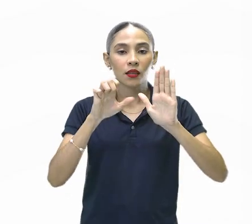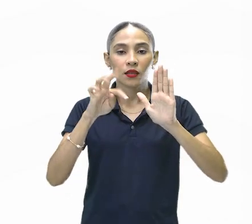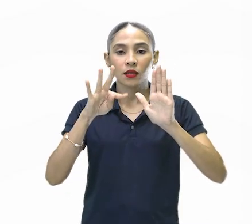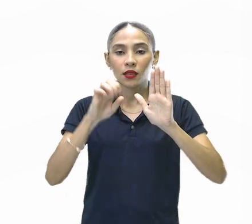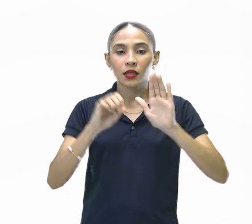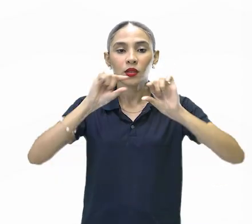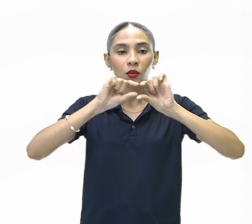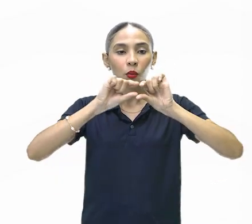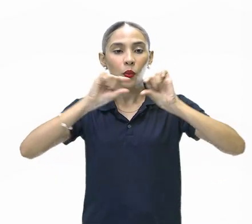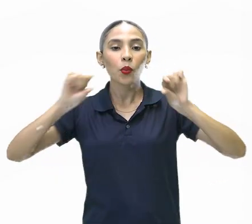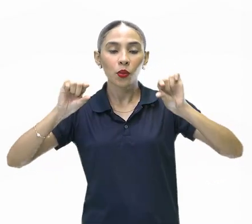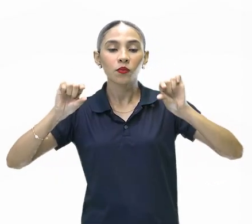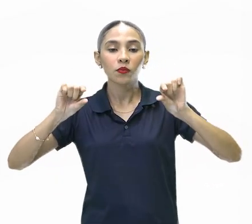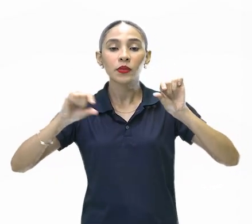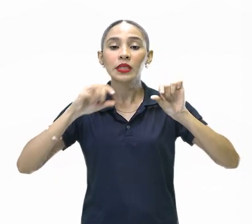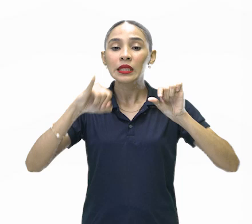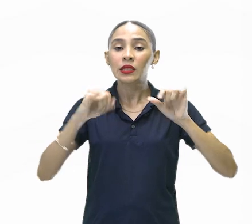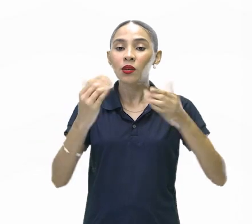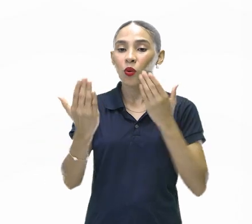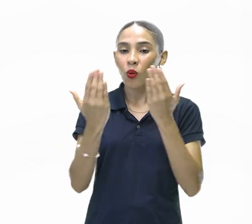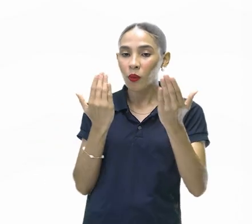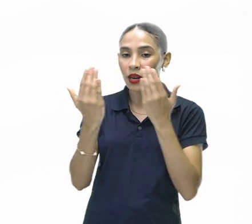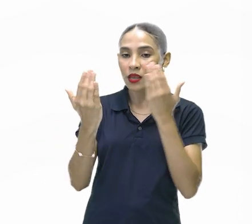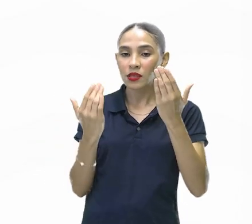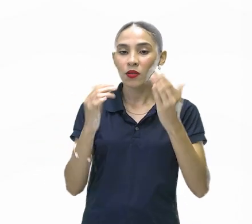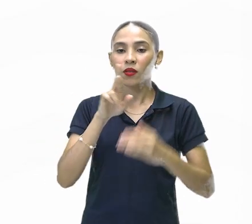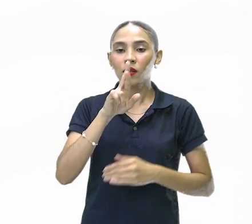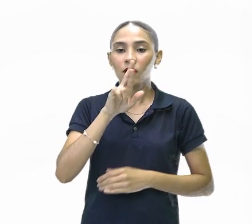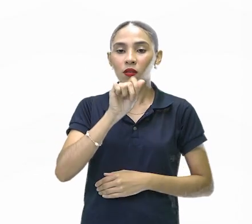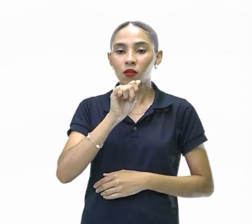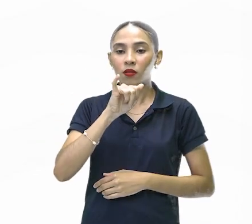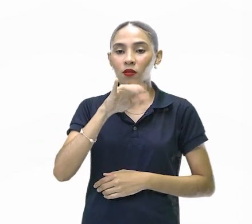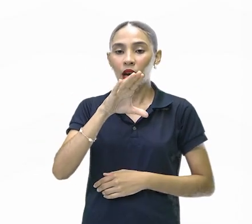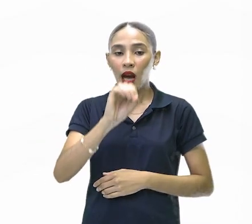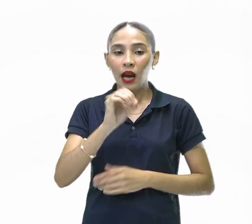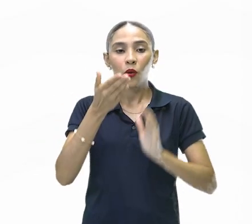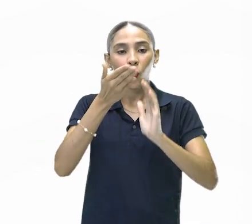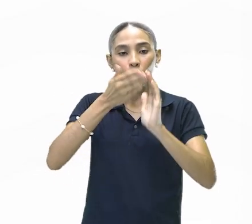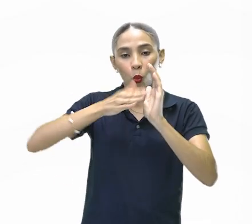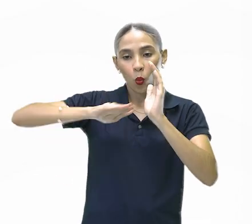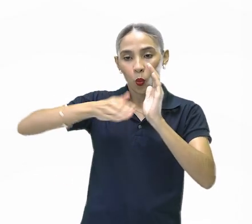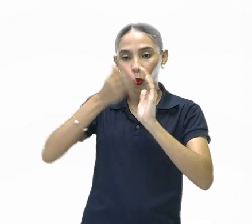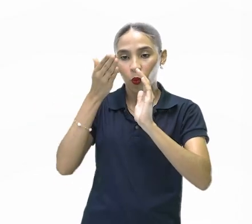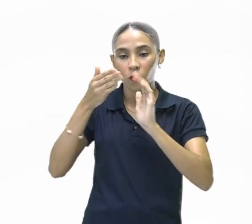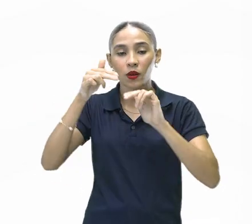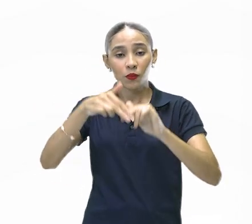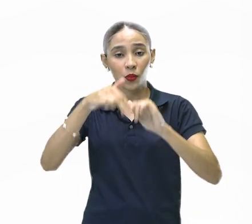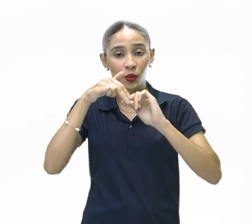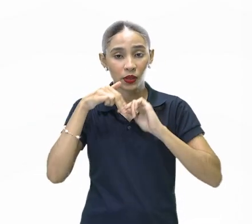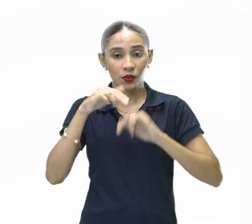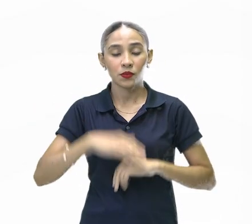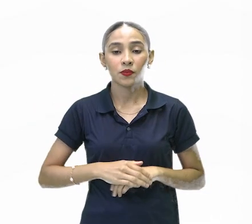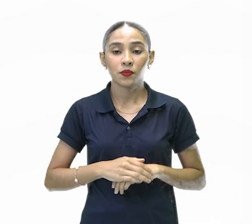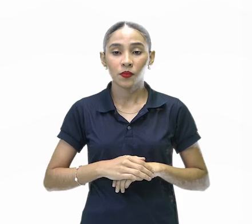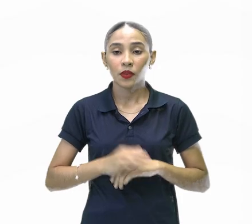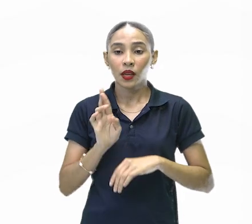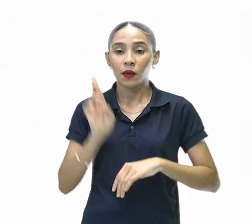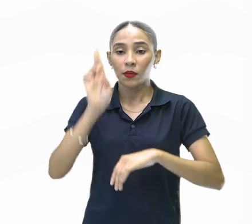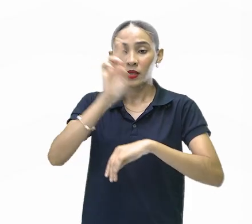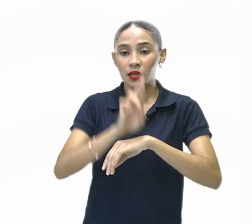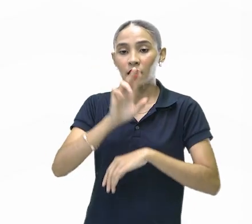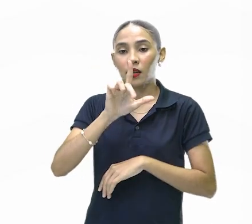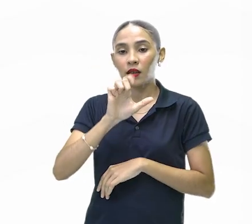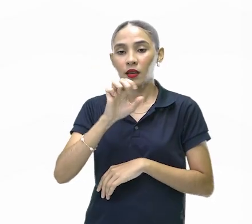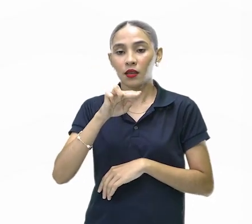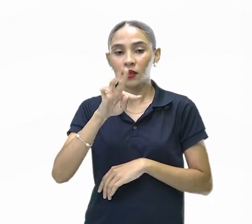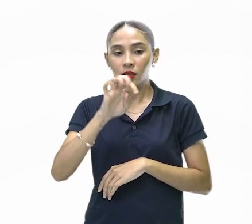apresentadas têm uma espessura desprezível em comparação ao raio de curvatura. Nesse caso, ao